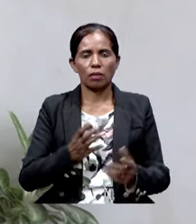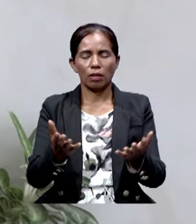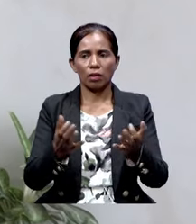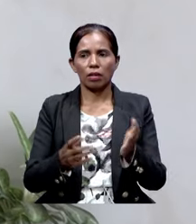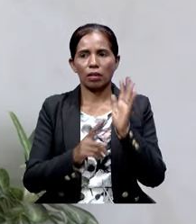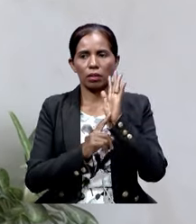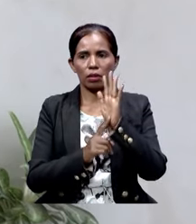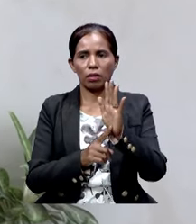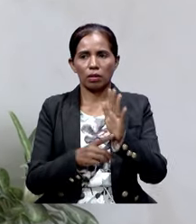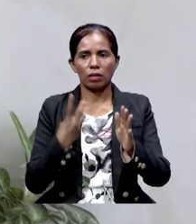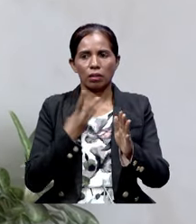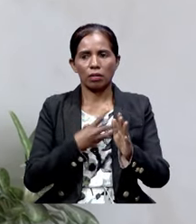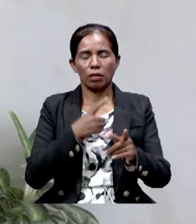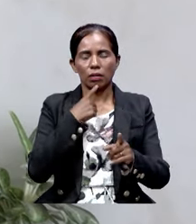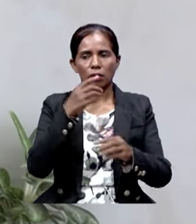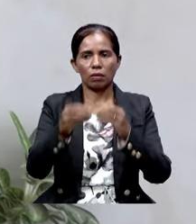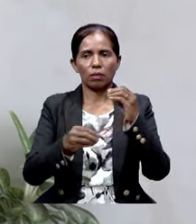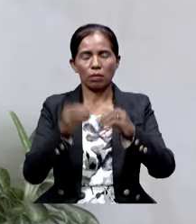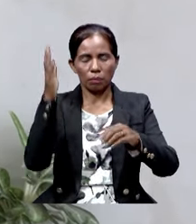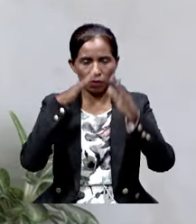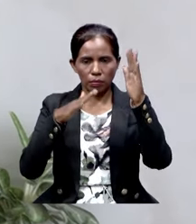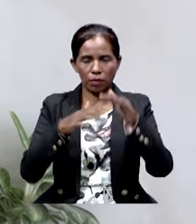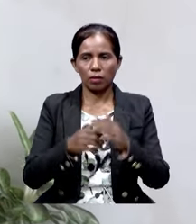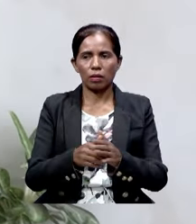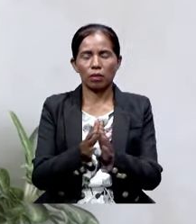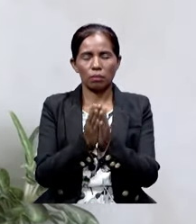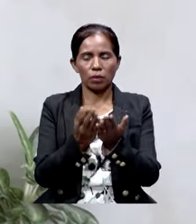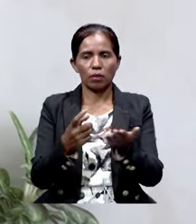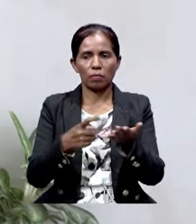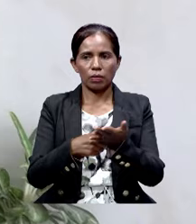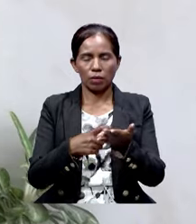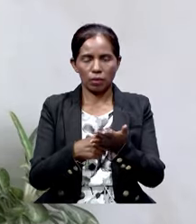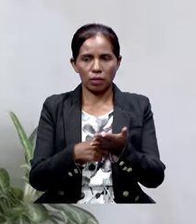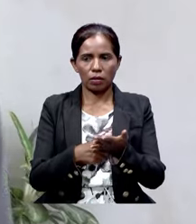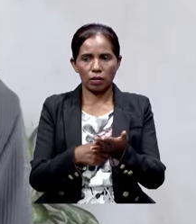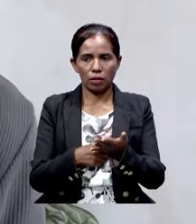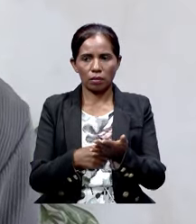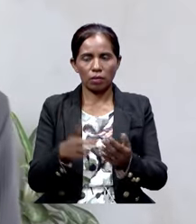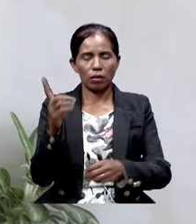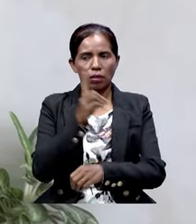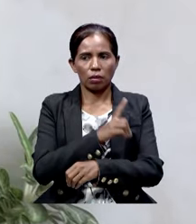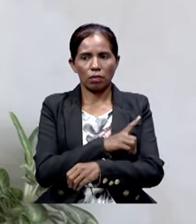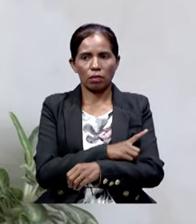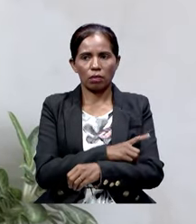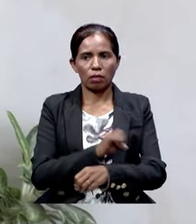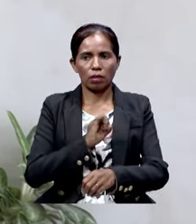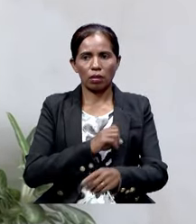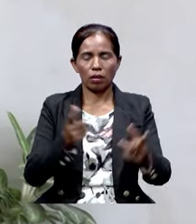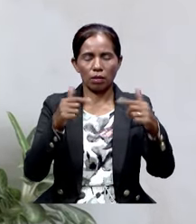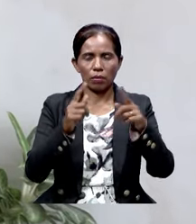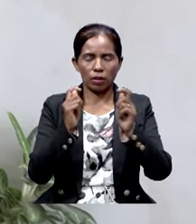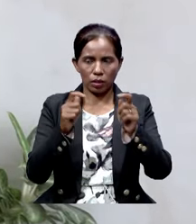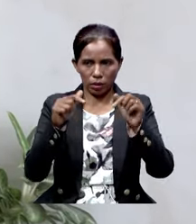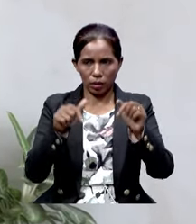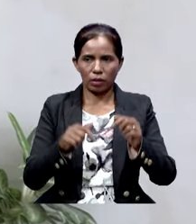nia alimentação e tudo sobre problema passaporte, ne vimos durante a loro gira que mudaram, ao mai tente a mei.